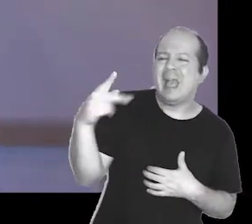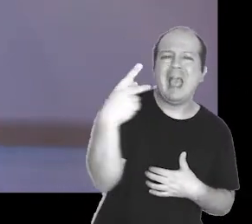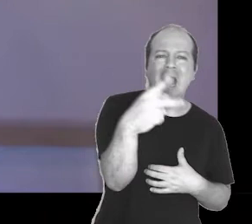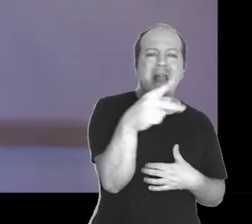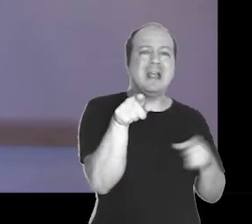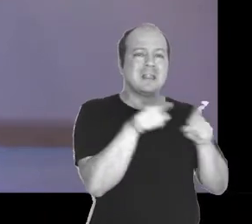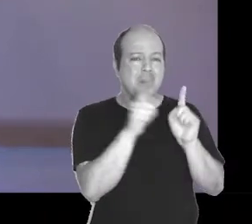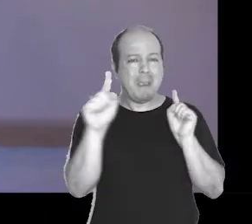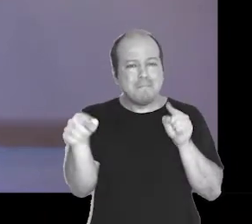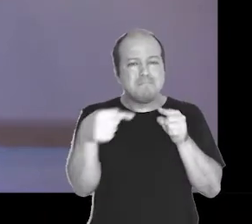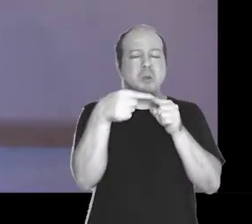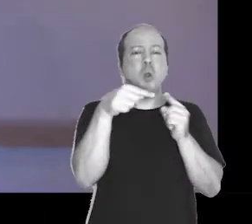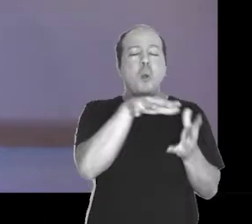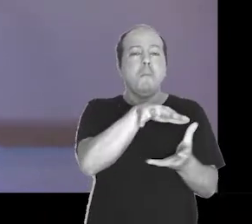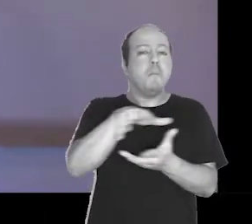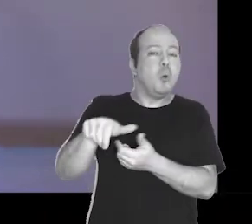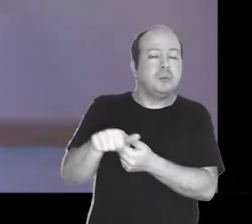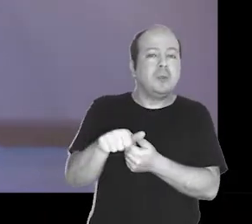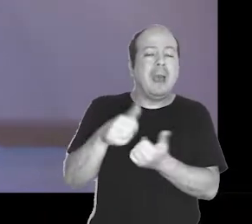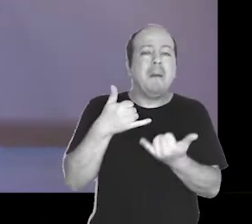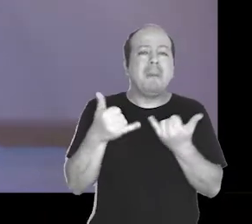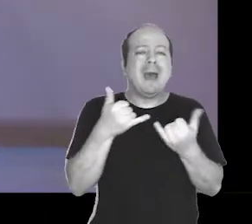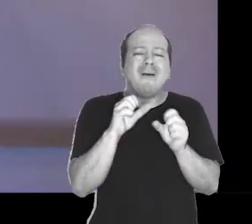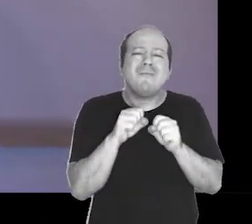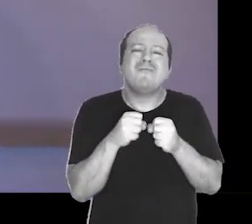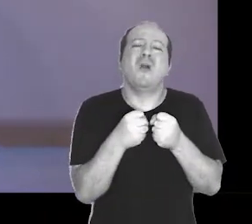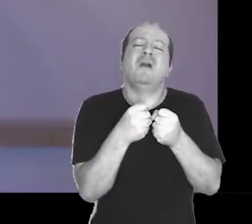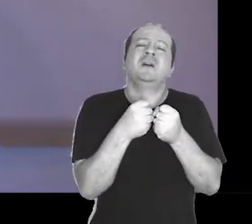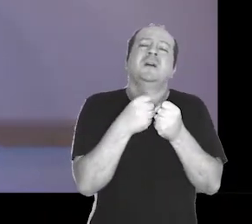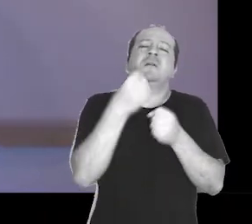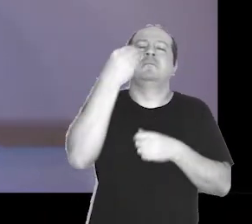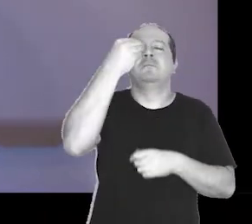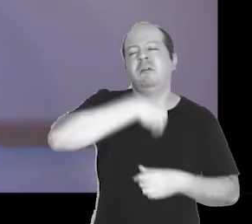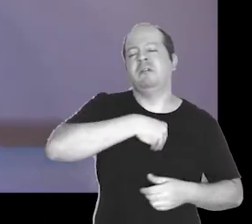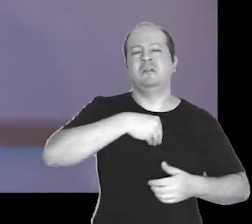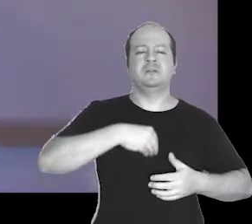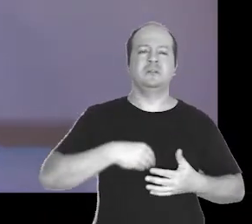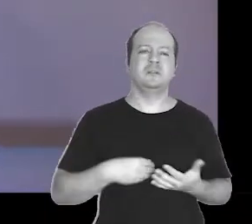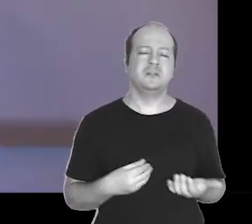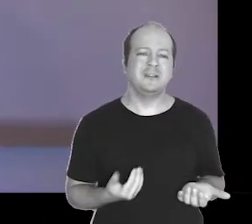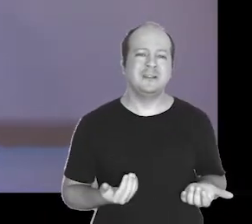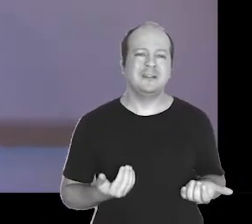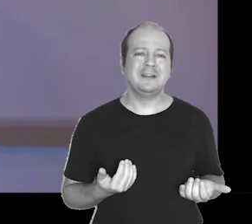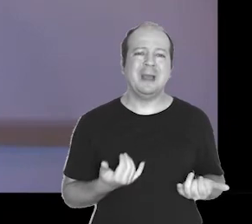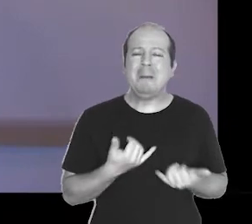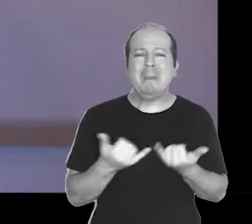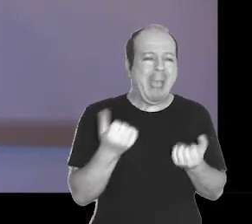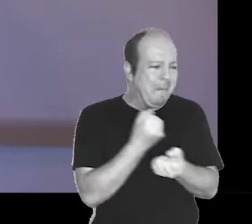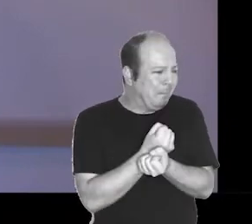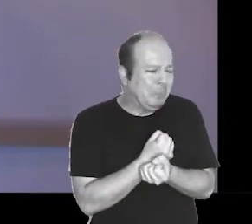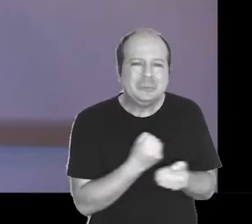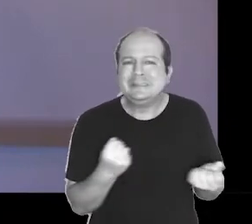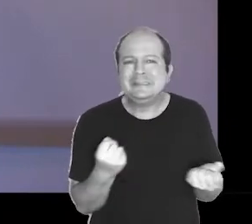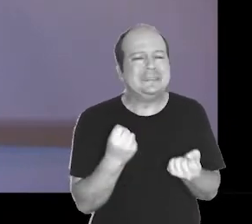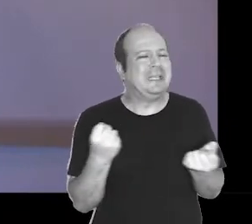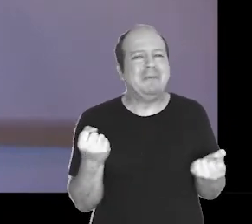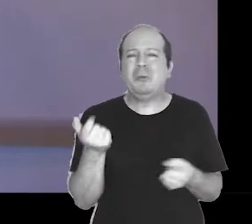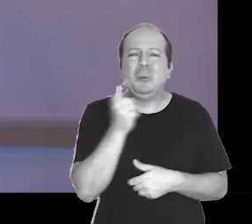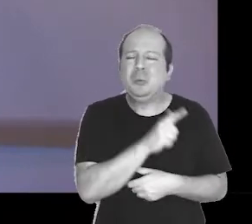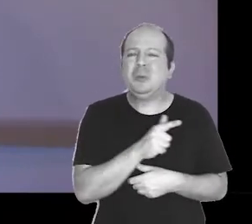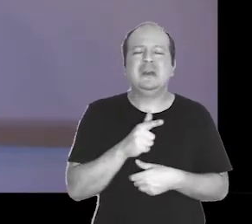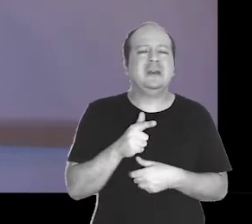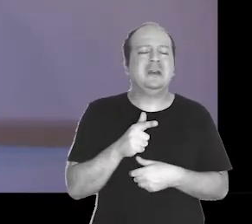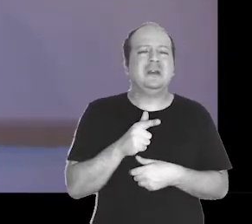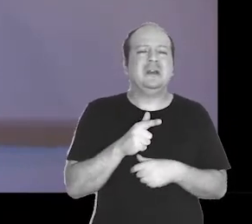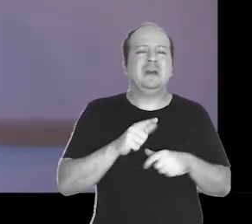mundo, era praticamente forçado a desistir, como algo impossível de conseguir totalmente de